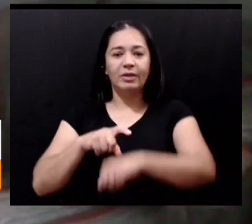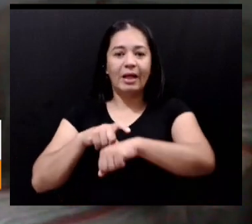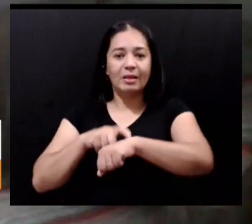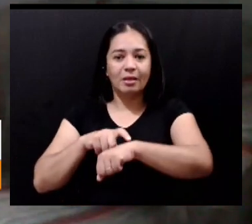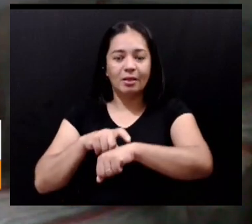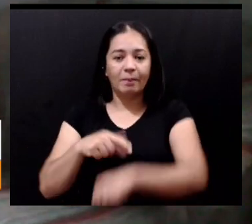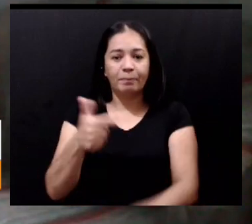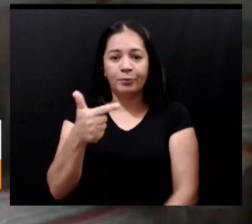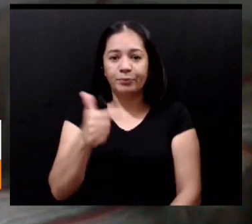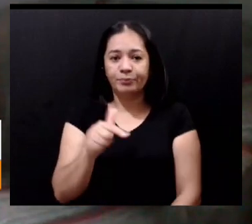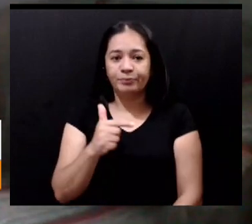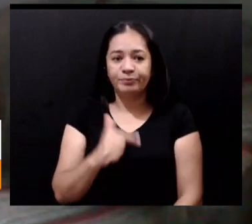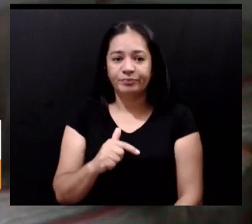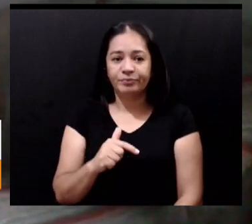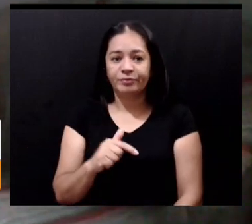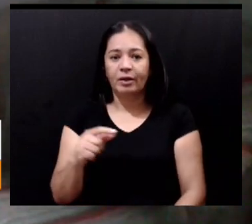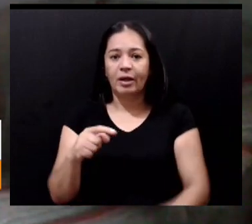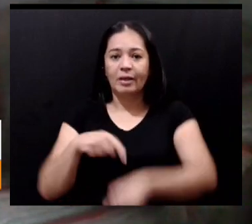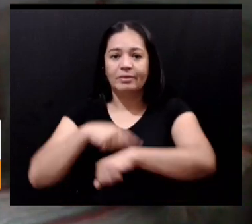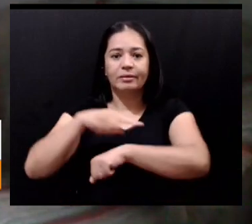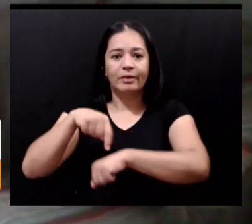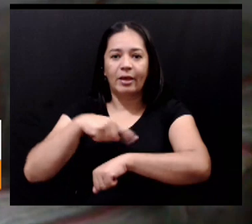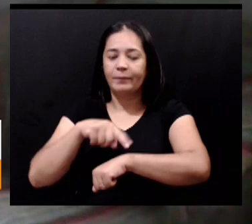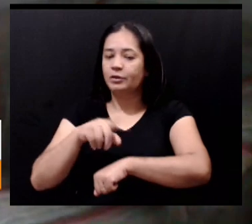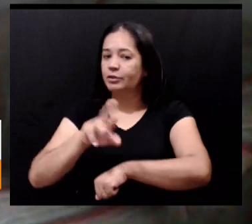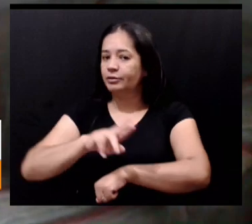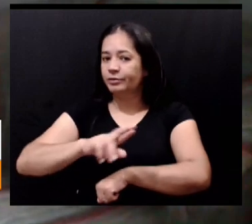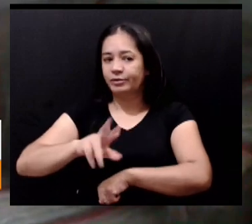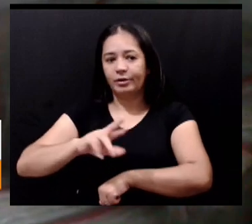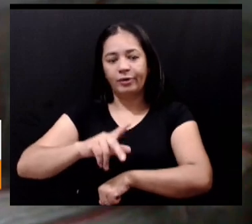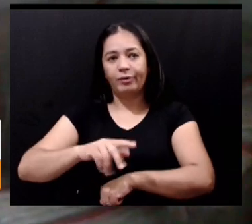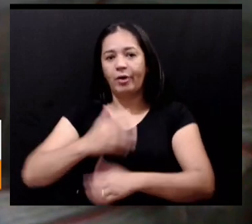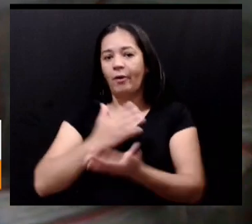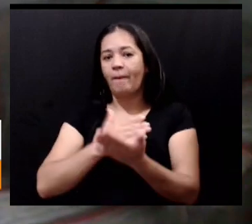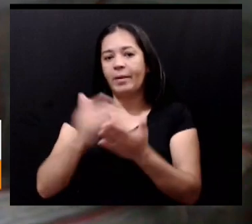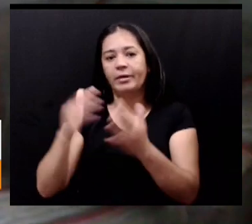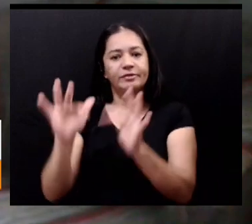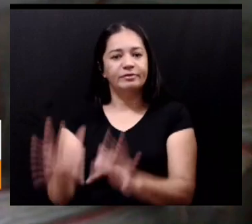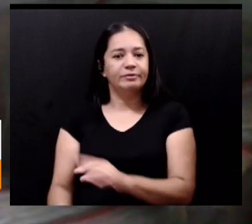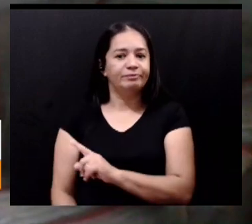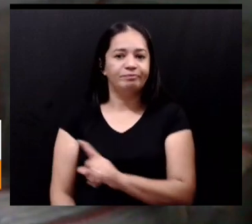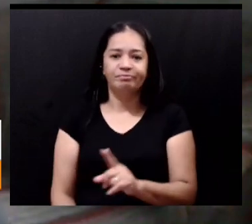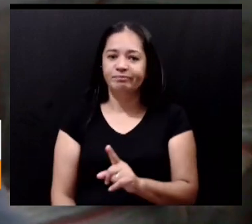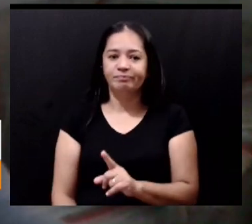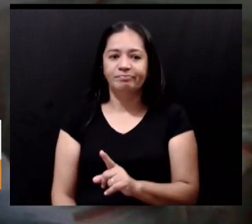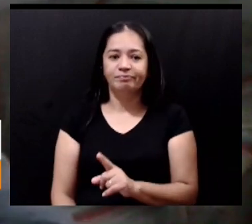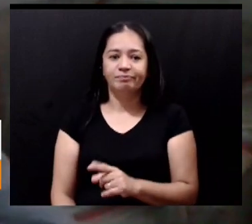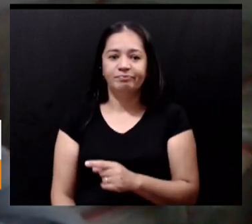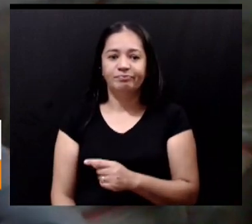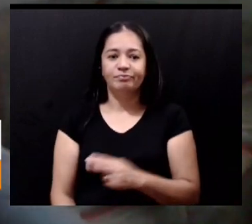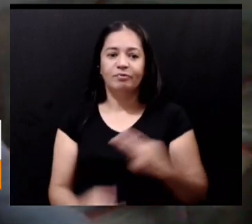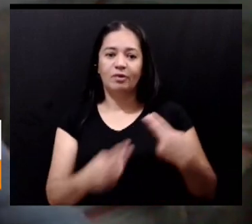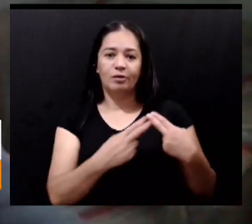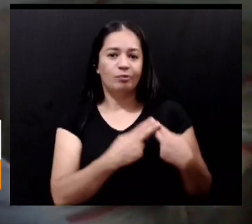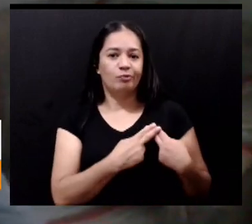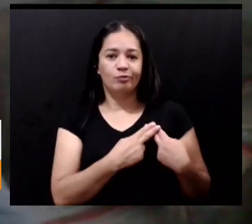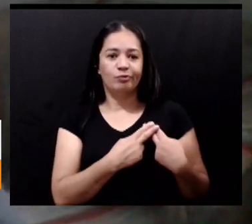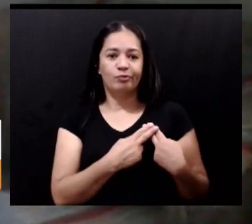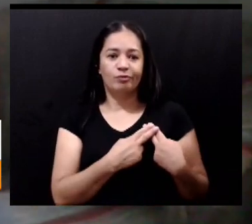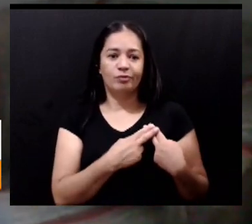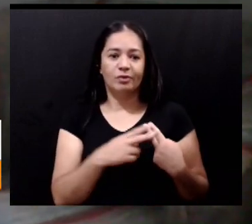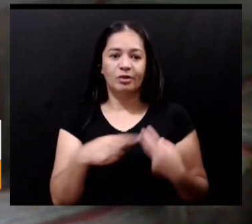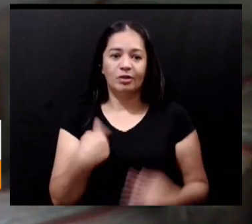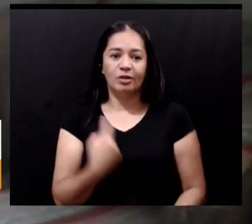de relógio que vai marcar início, fim, né? Como eu disse, nós vamos aprender